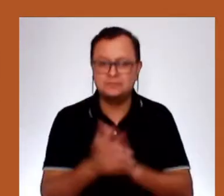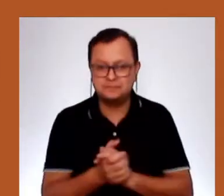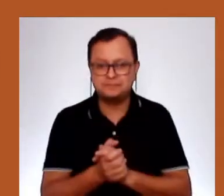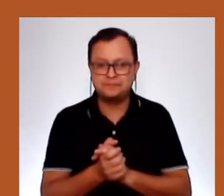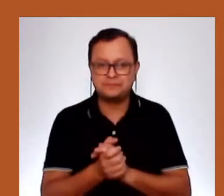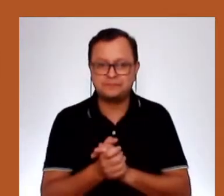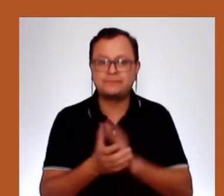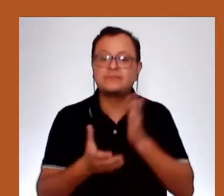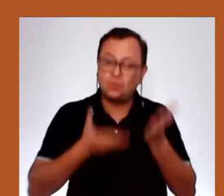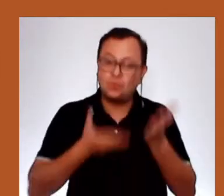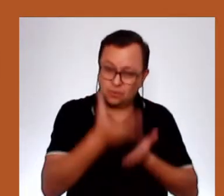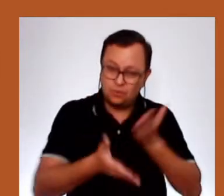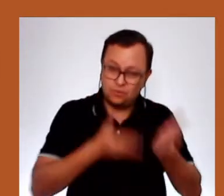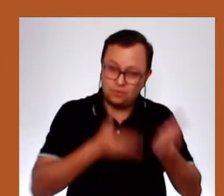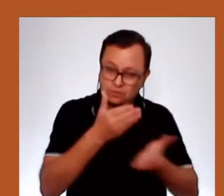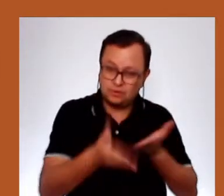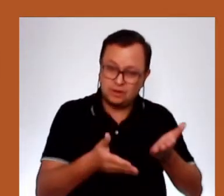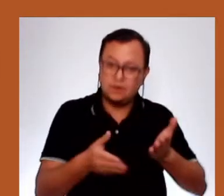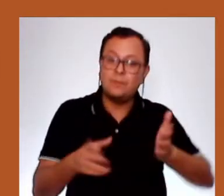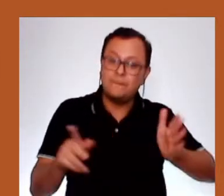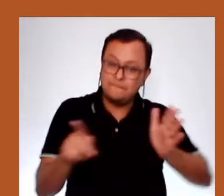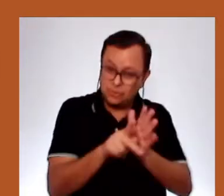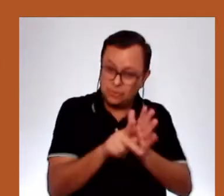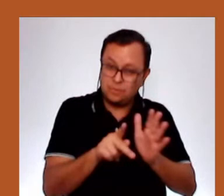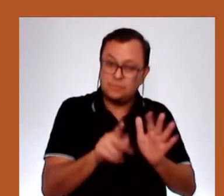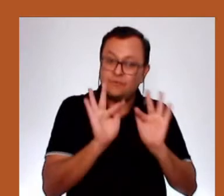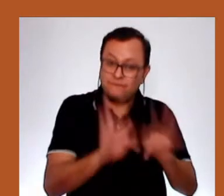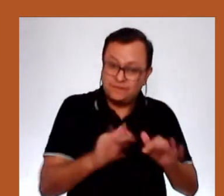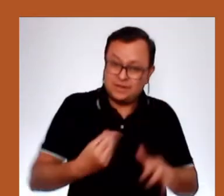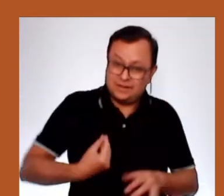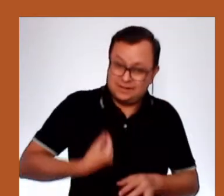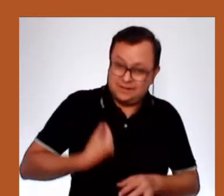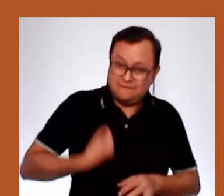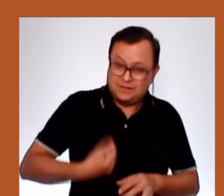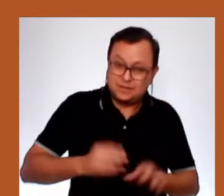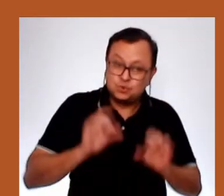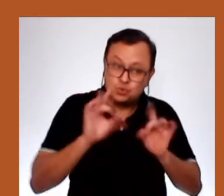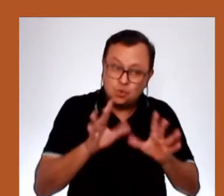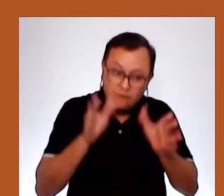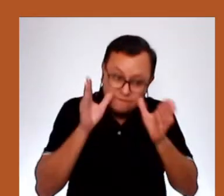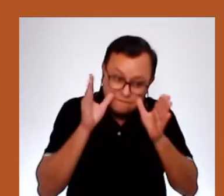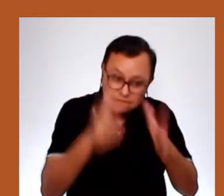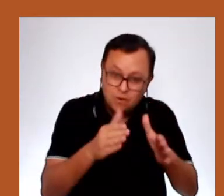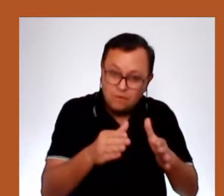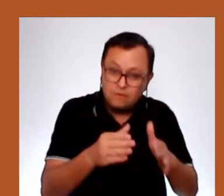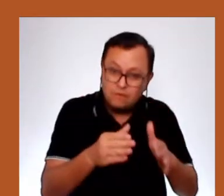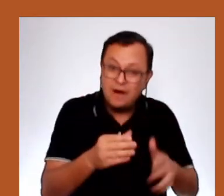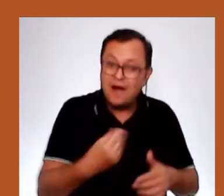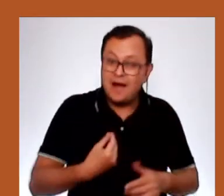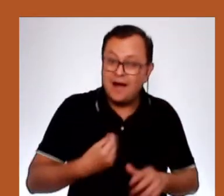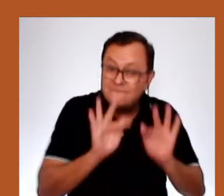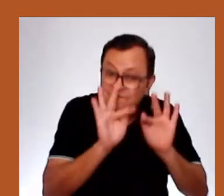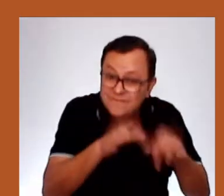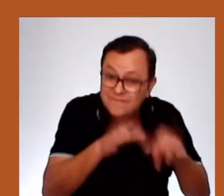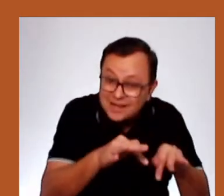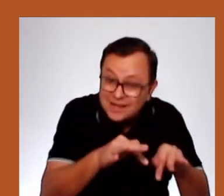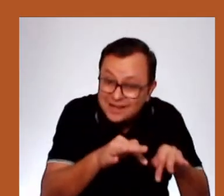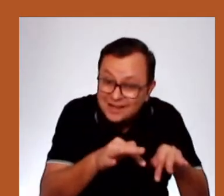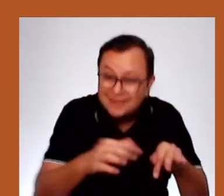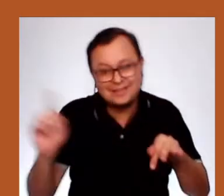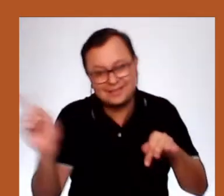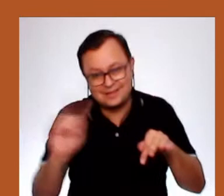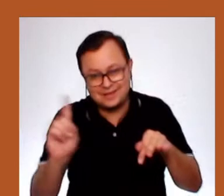tem muito o que fazer, muito mesmo. Mas aí o foco não é mais a cura, mas sim